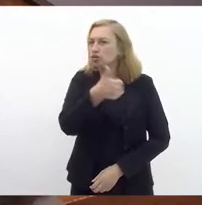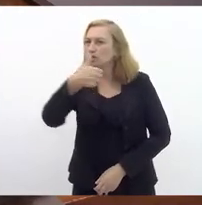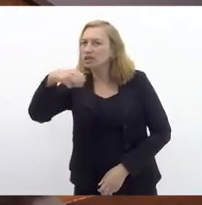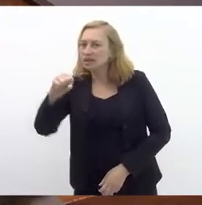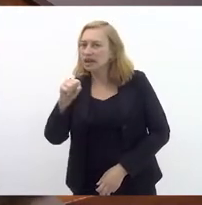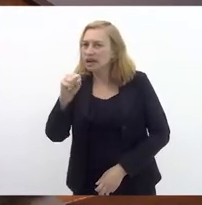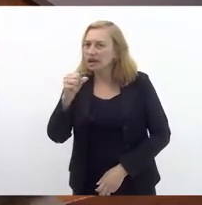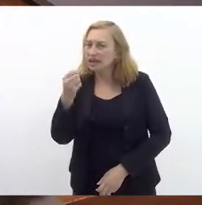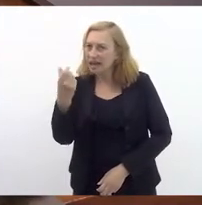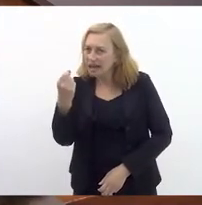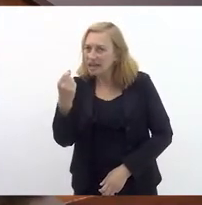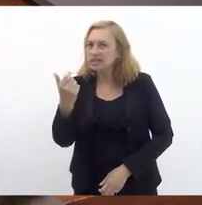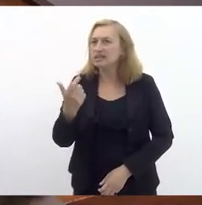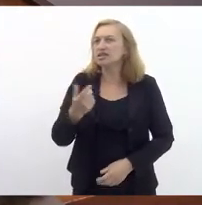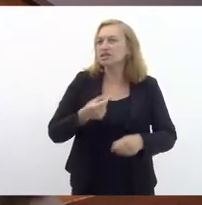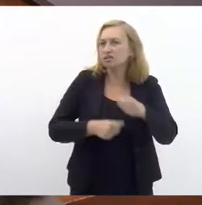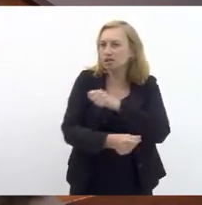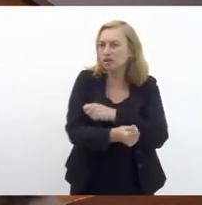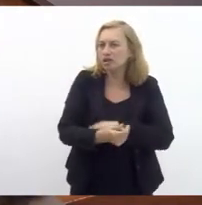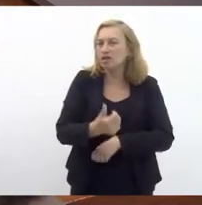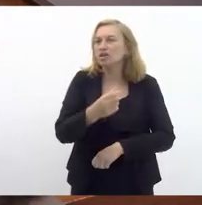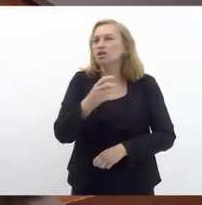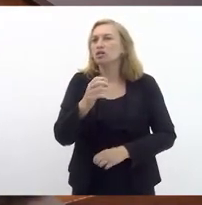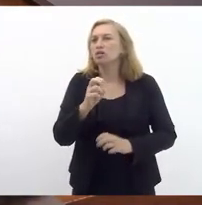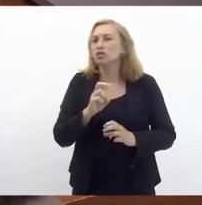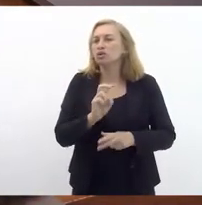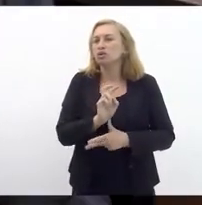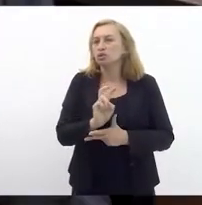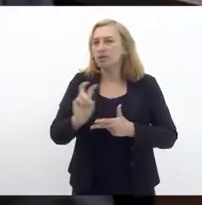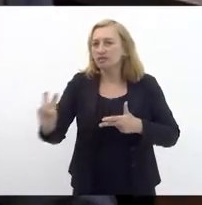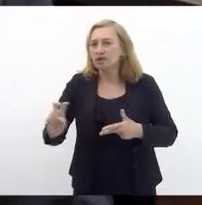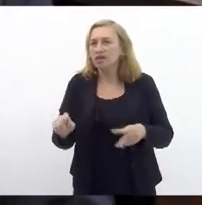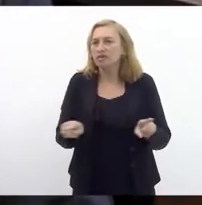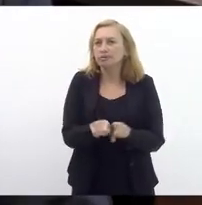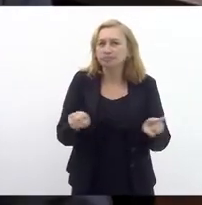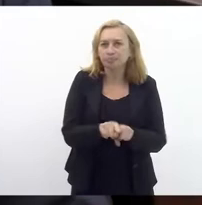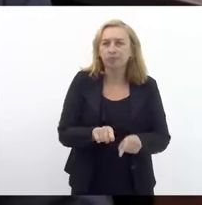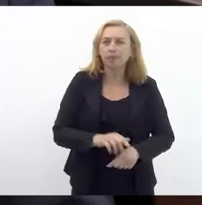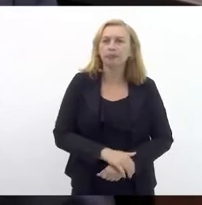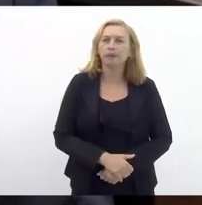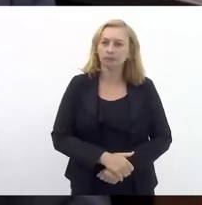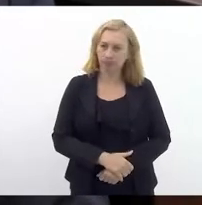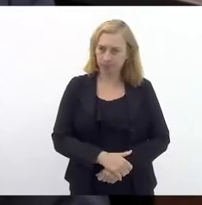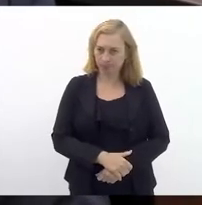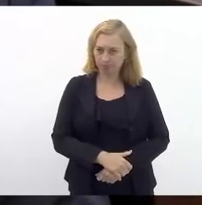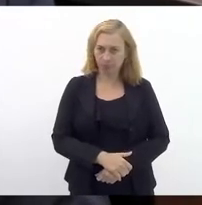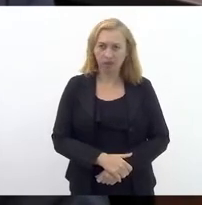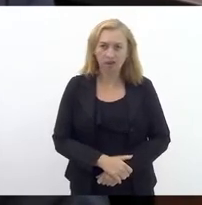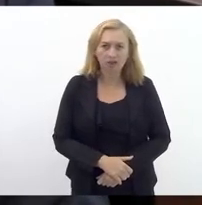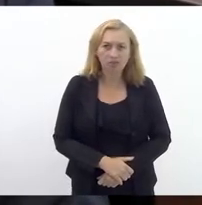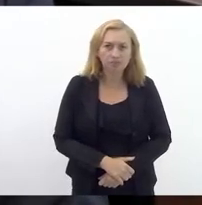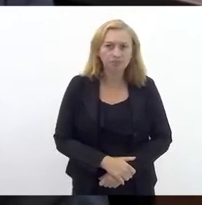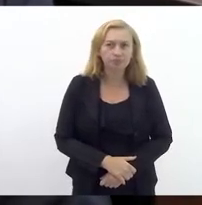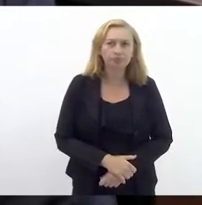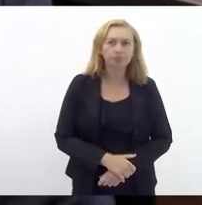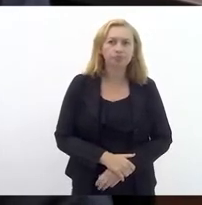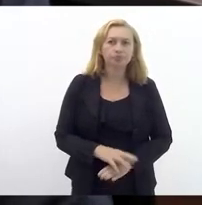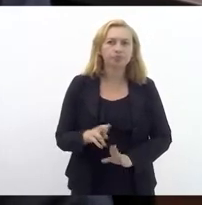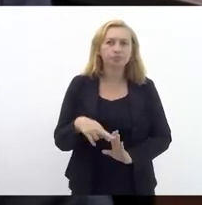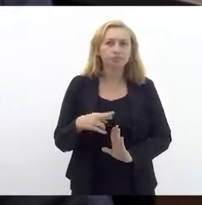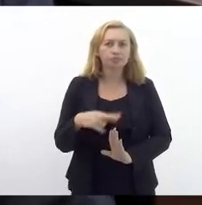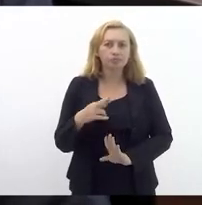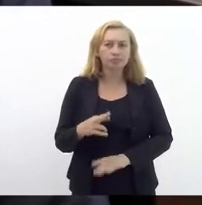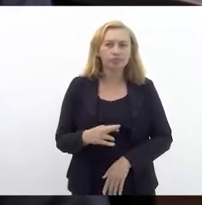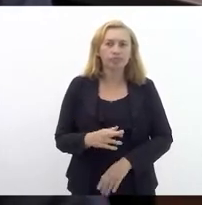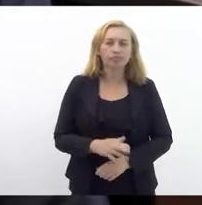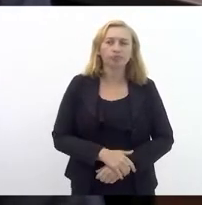esse investimento de portas supervia e também previa a existência de uma cláusula resolutiva. Ou seja,